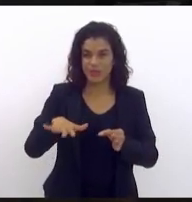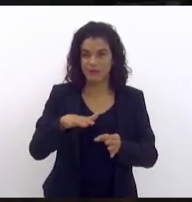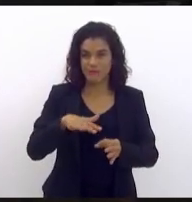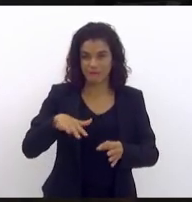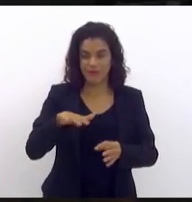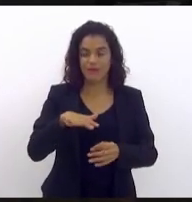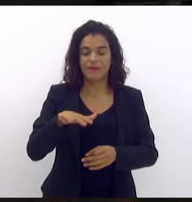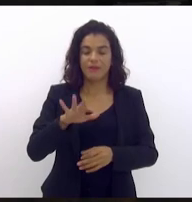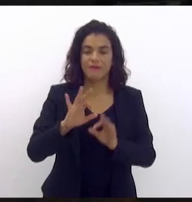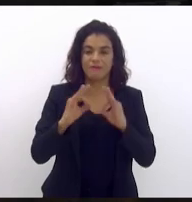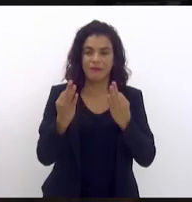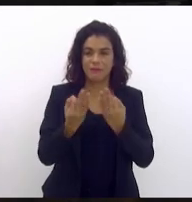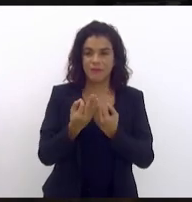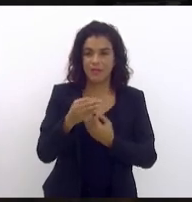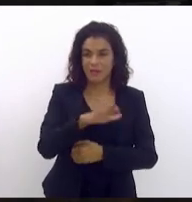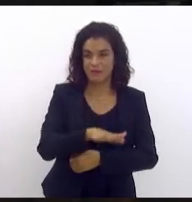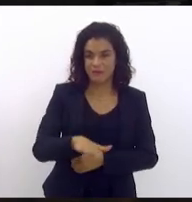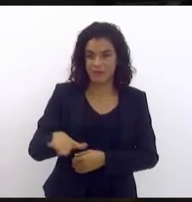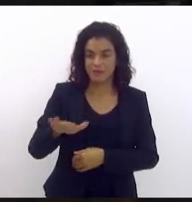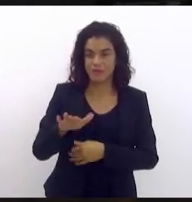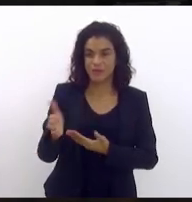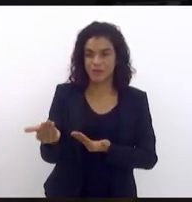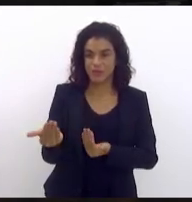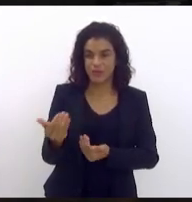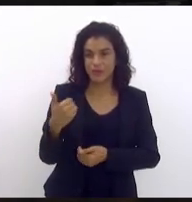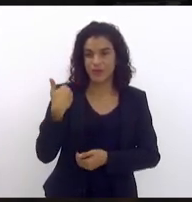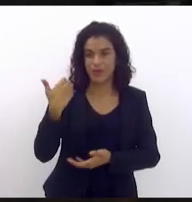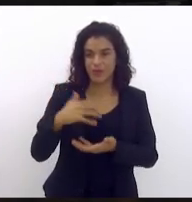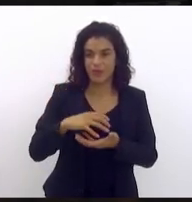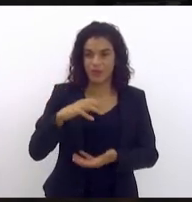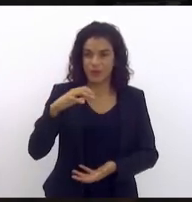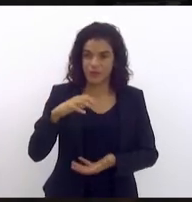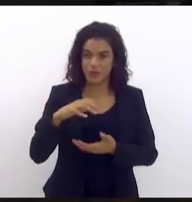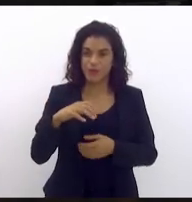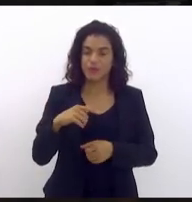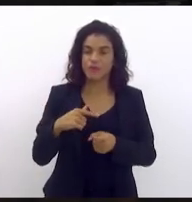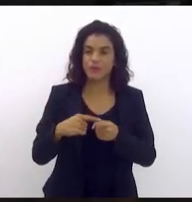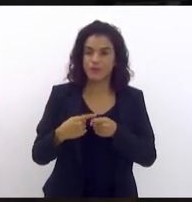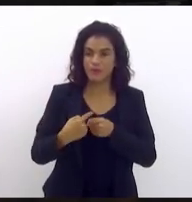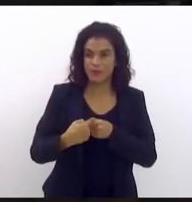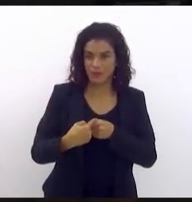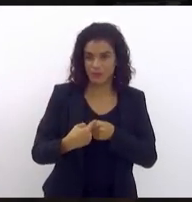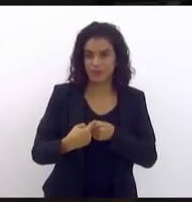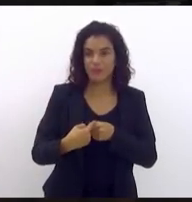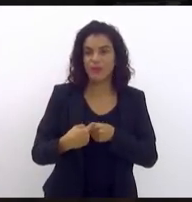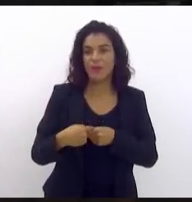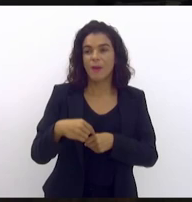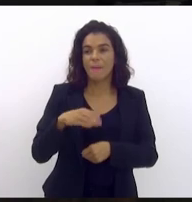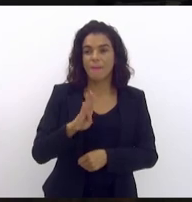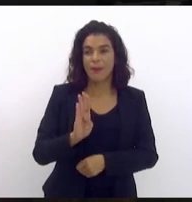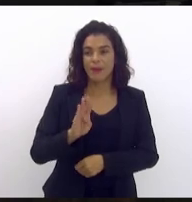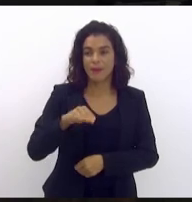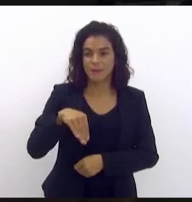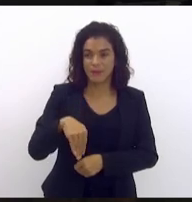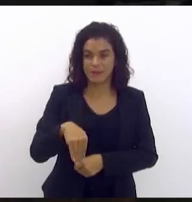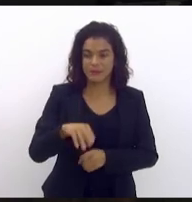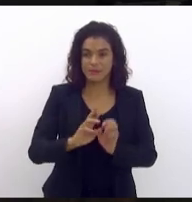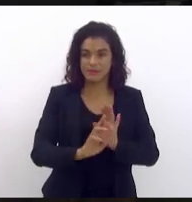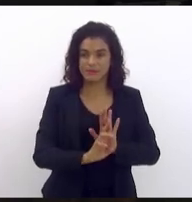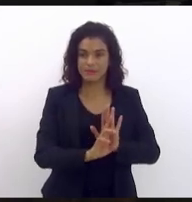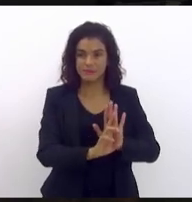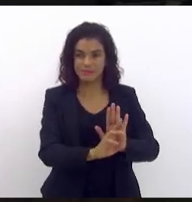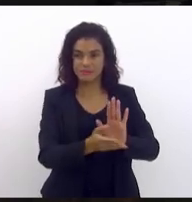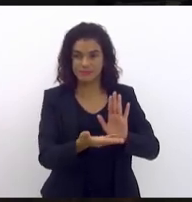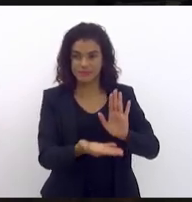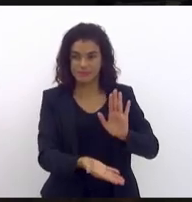Infância e da Juventude e do Idoso do município de da Comarca de Barra Mansa representando aqui